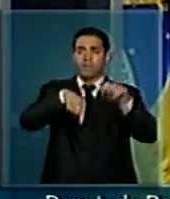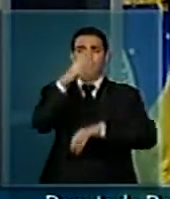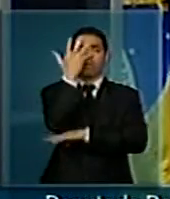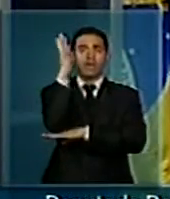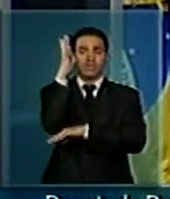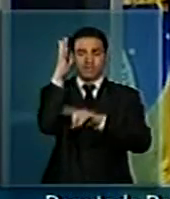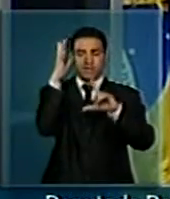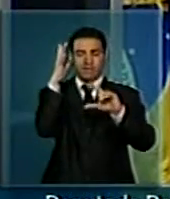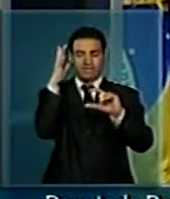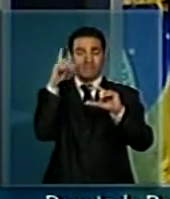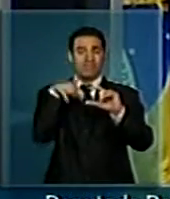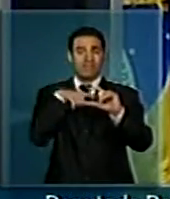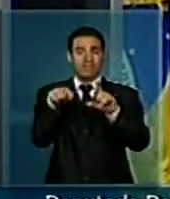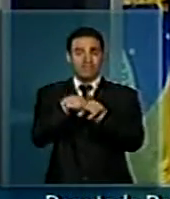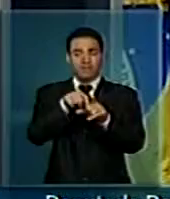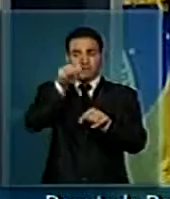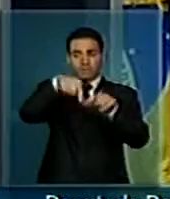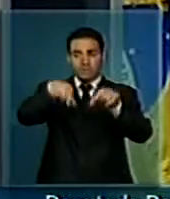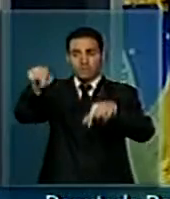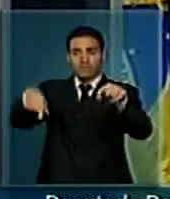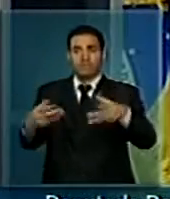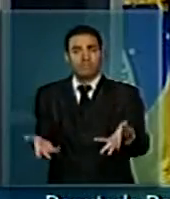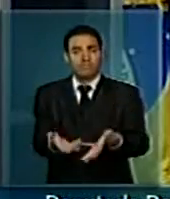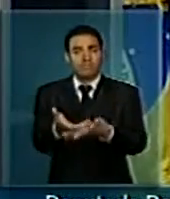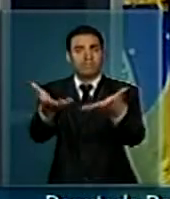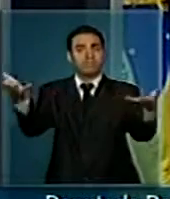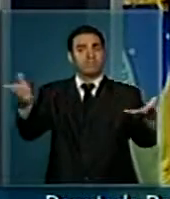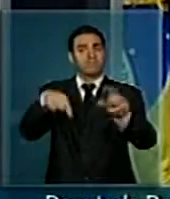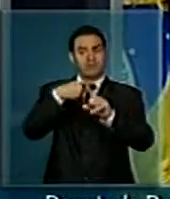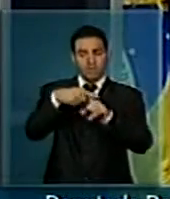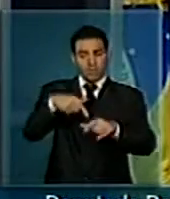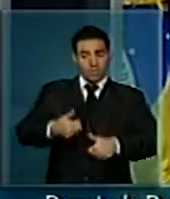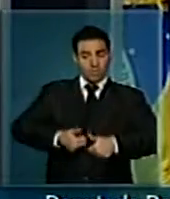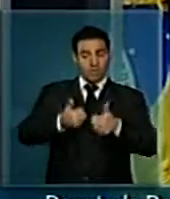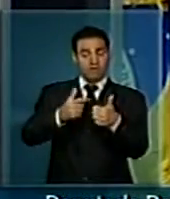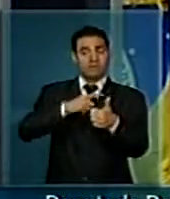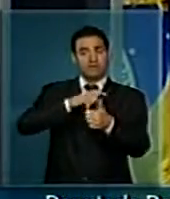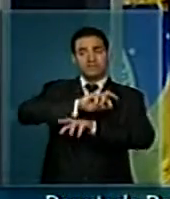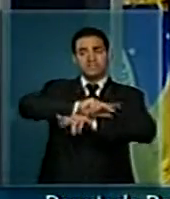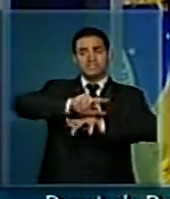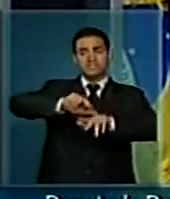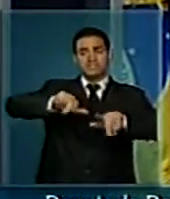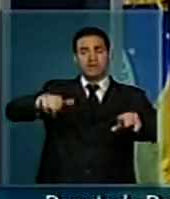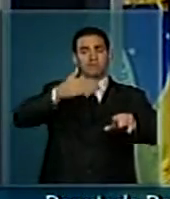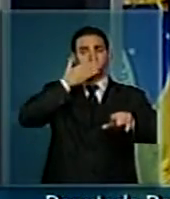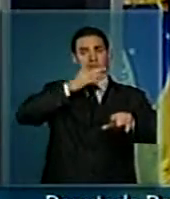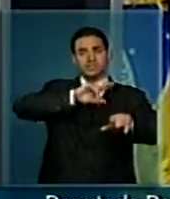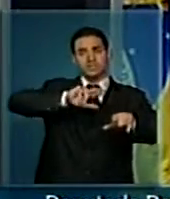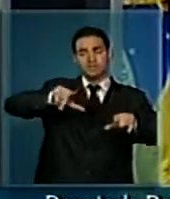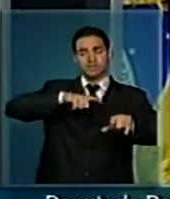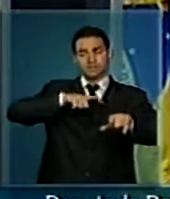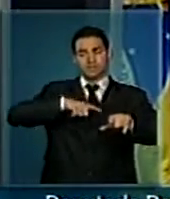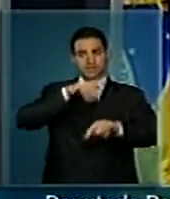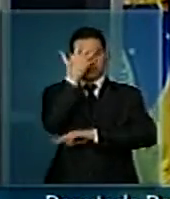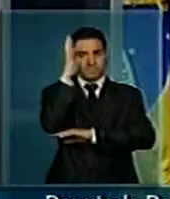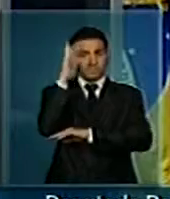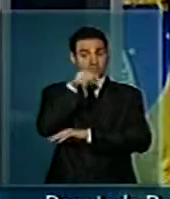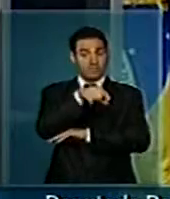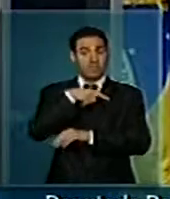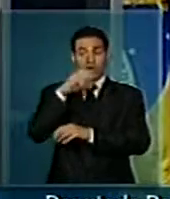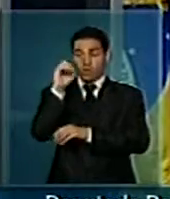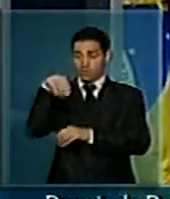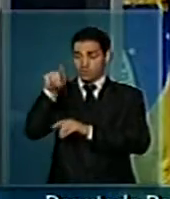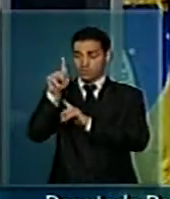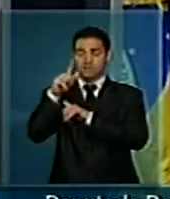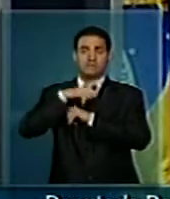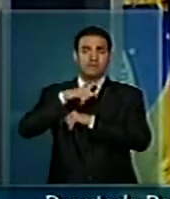flora nativa, priorizando a qualidade das mudas e a diversidade das espécies. A instituição busca